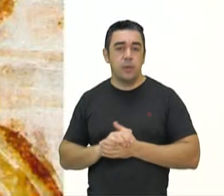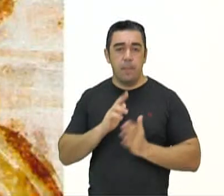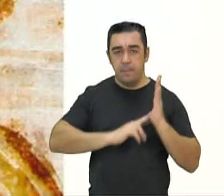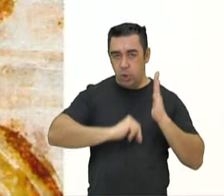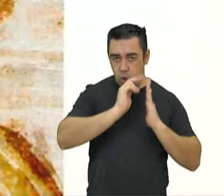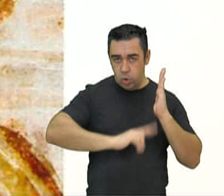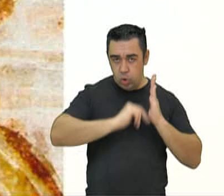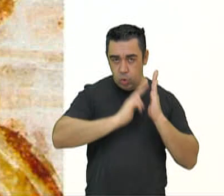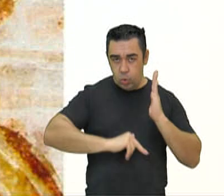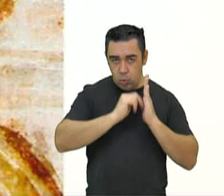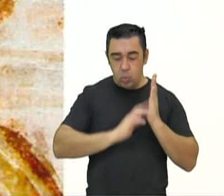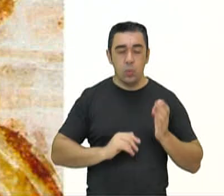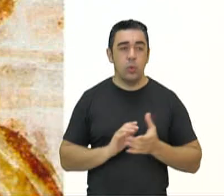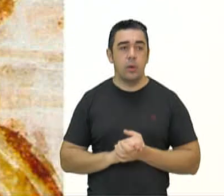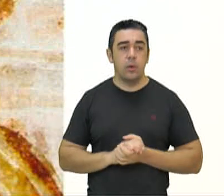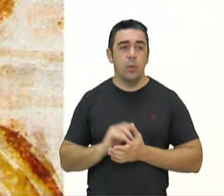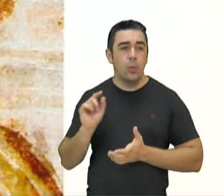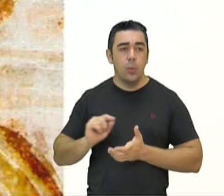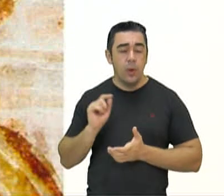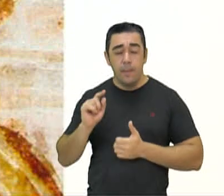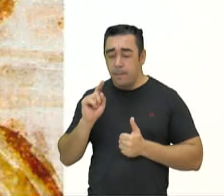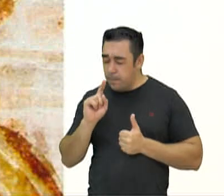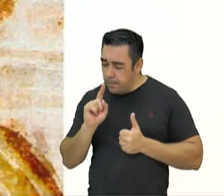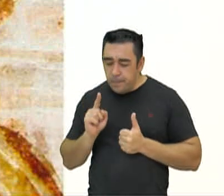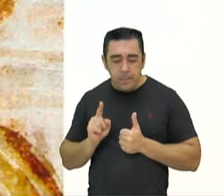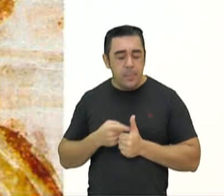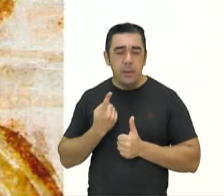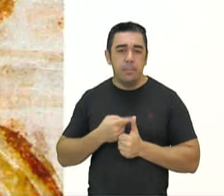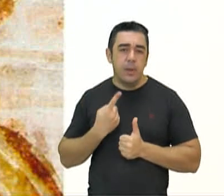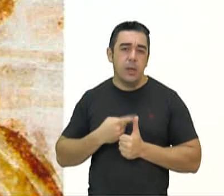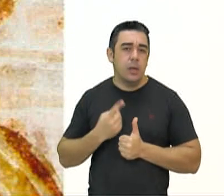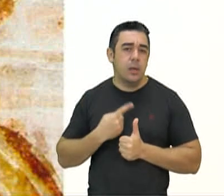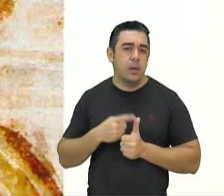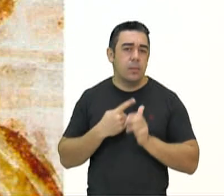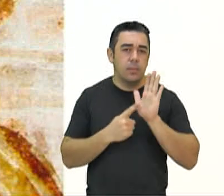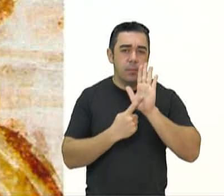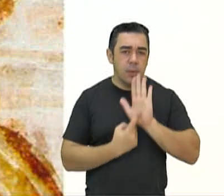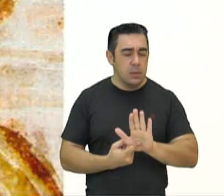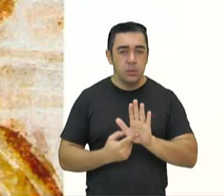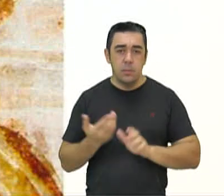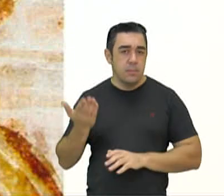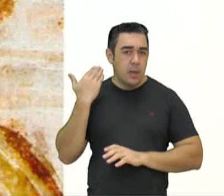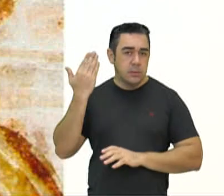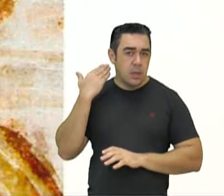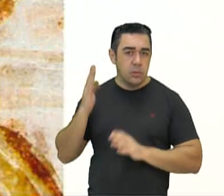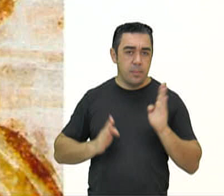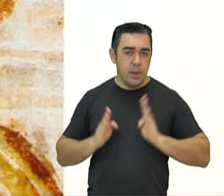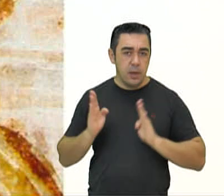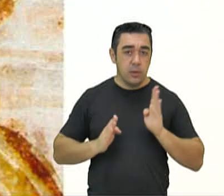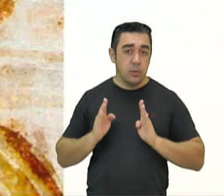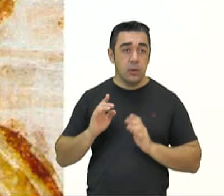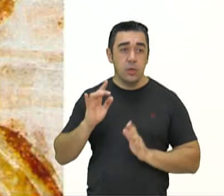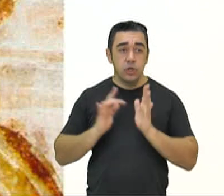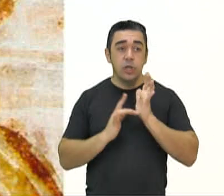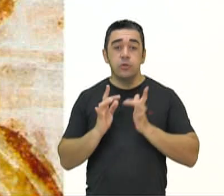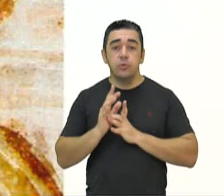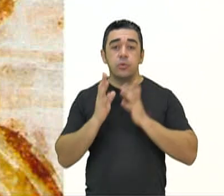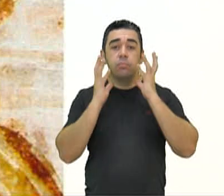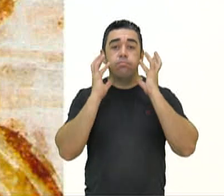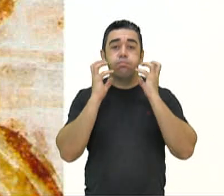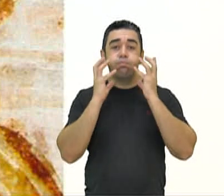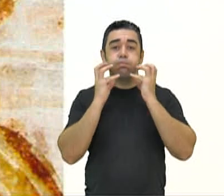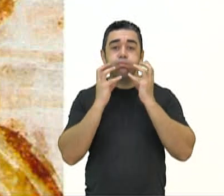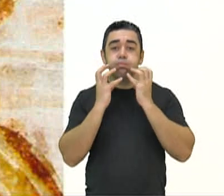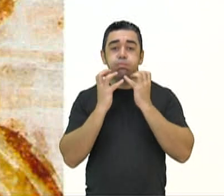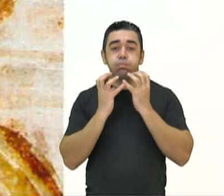mural, que é a primeira representação de toda a época de Jesus Cristo barbado. Então, prestem